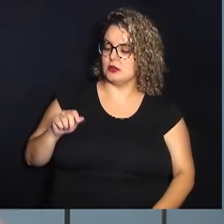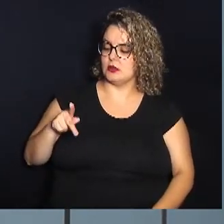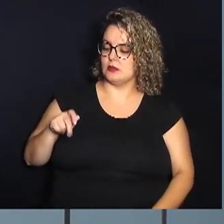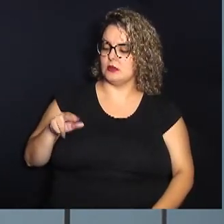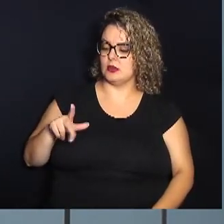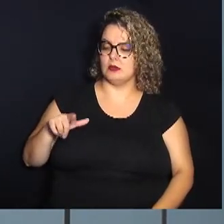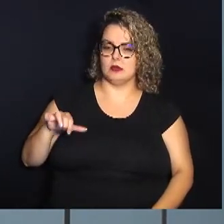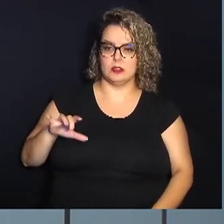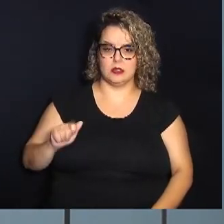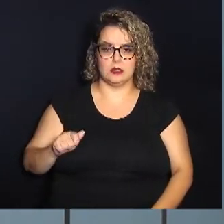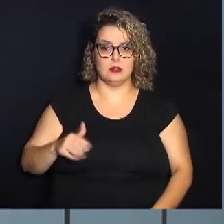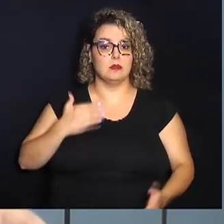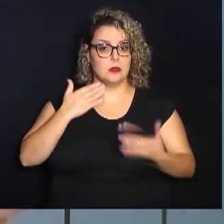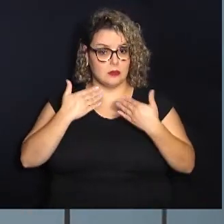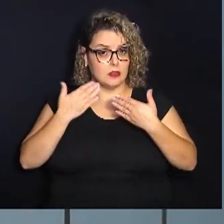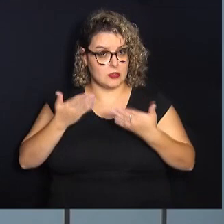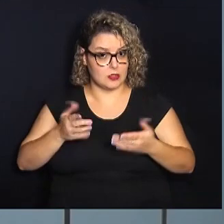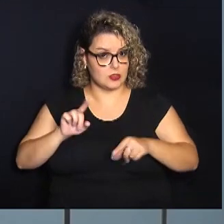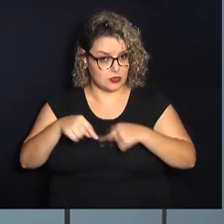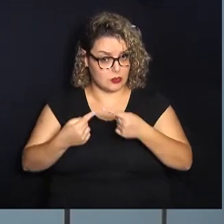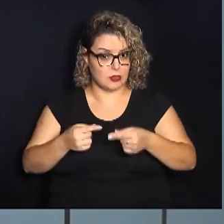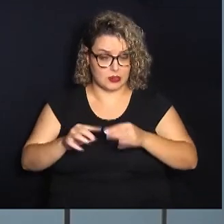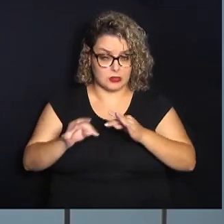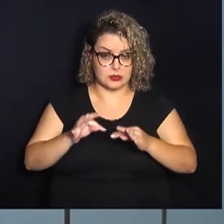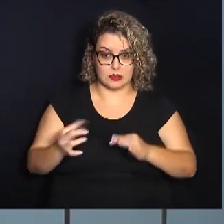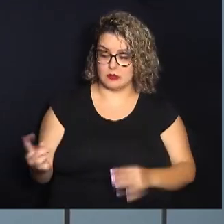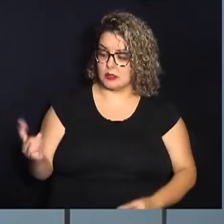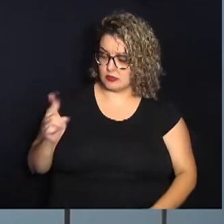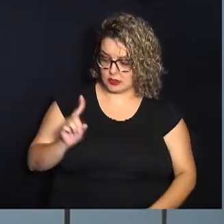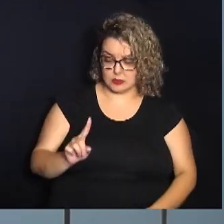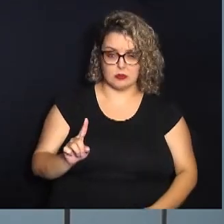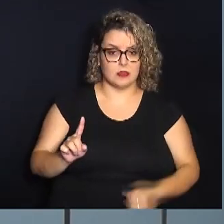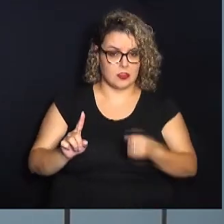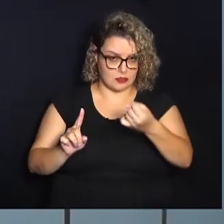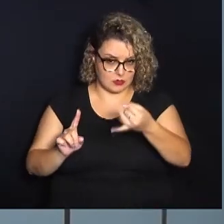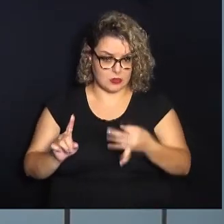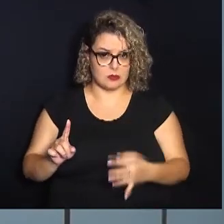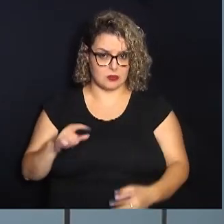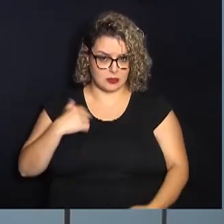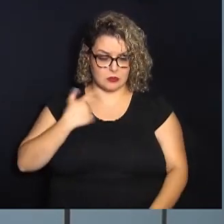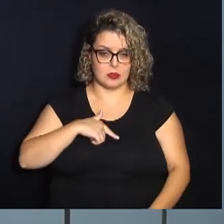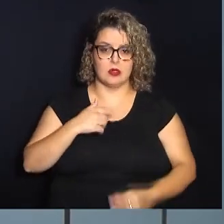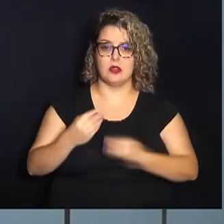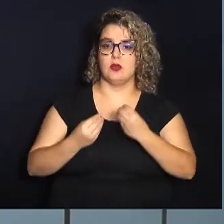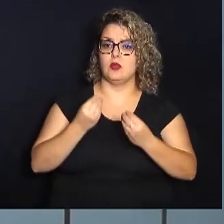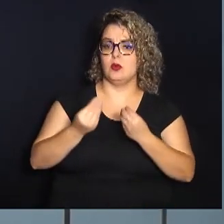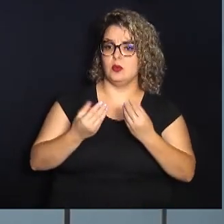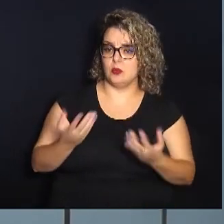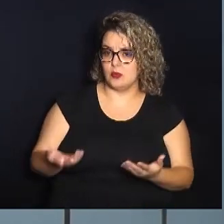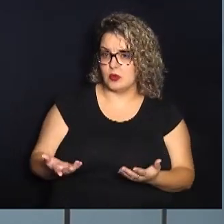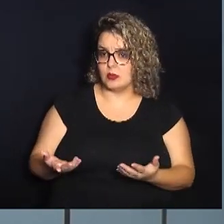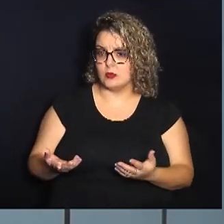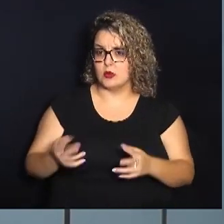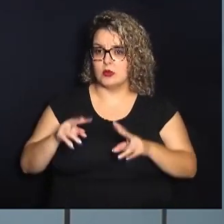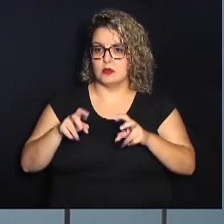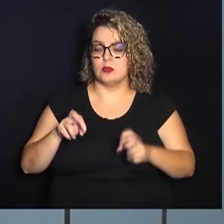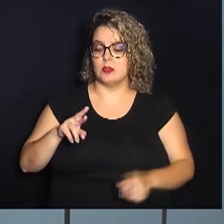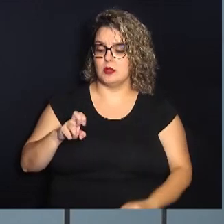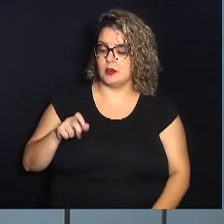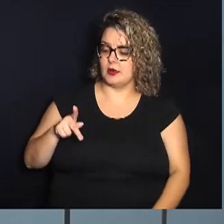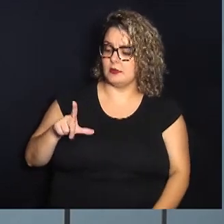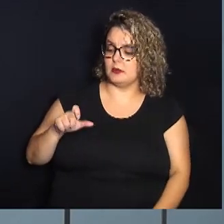outros técnicos que também vieram aqui para dar explicação para nós como é que ia ficar a questão do replantio de